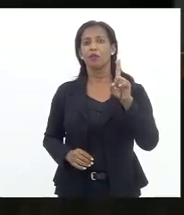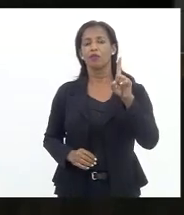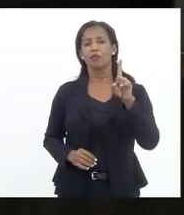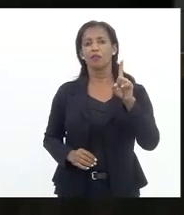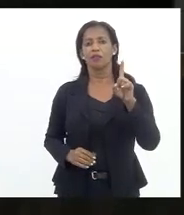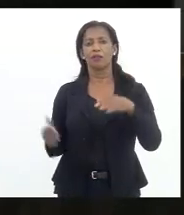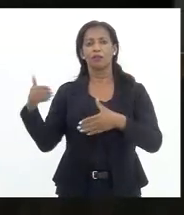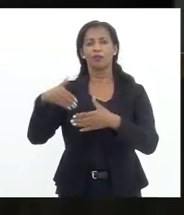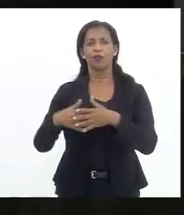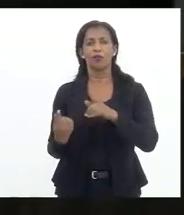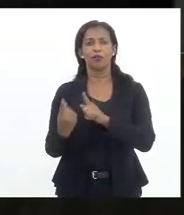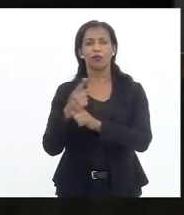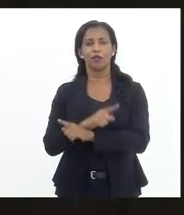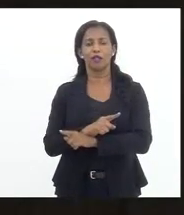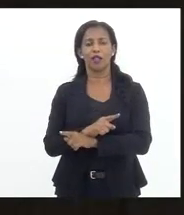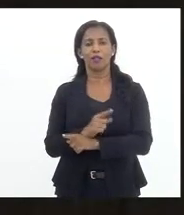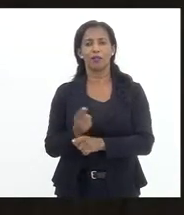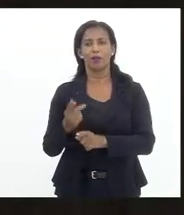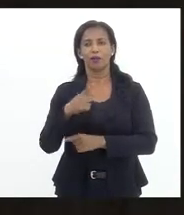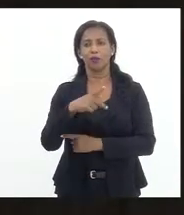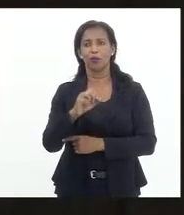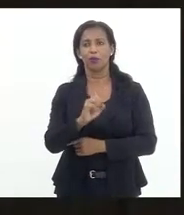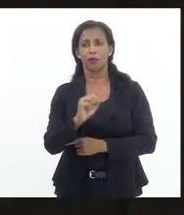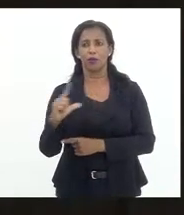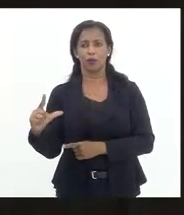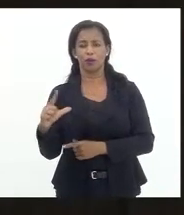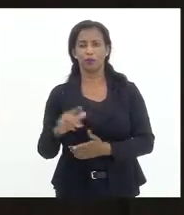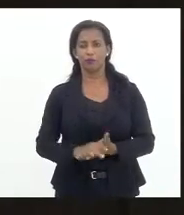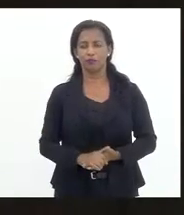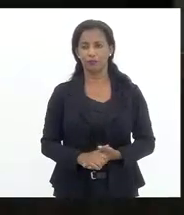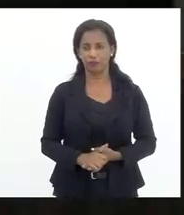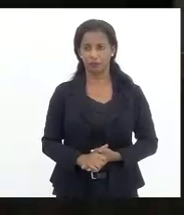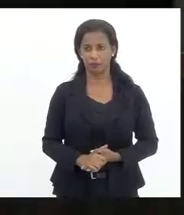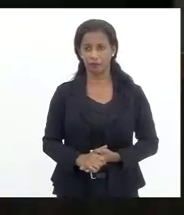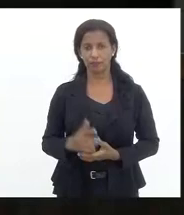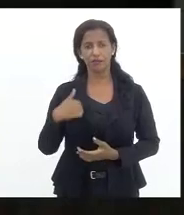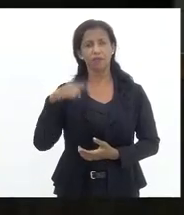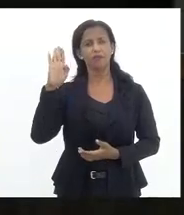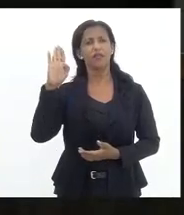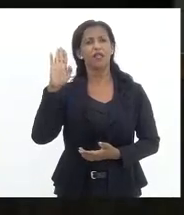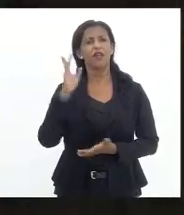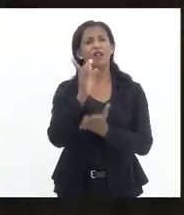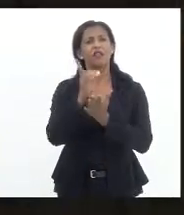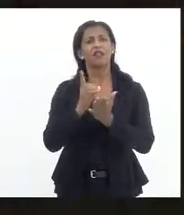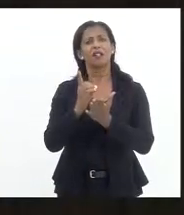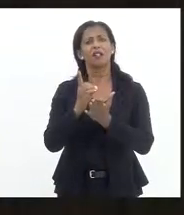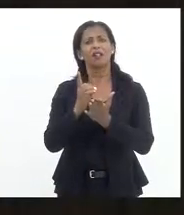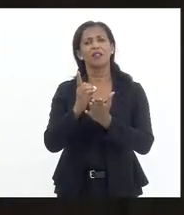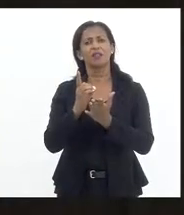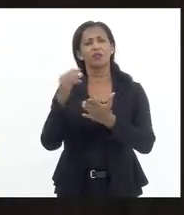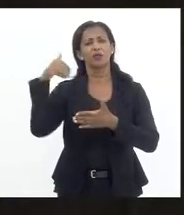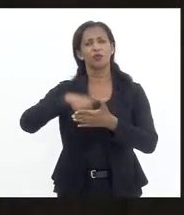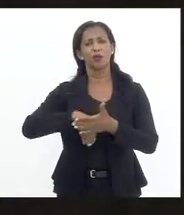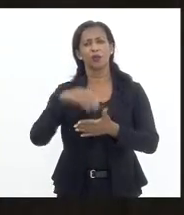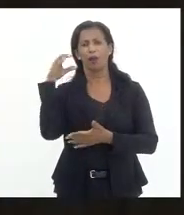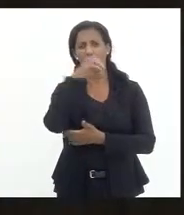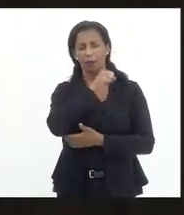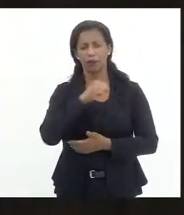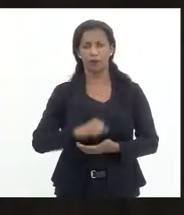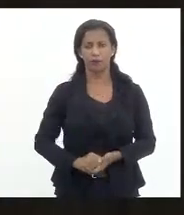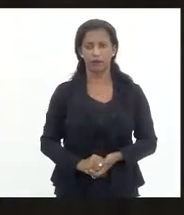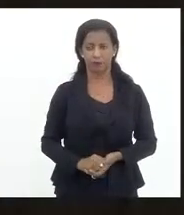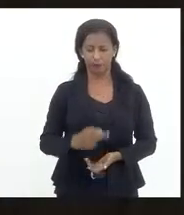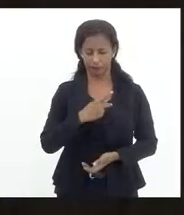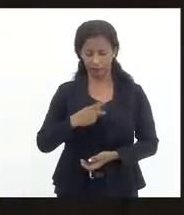do PSOL. Queria fazer, quando possível, a declaração de voto e abrir... Se for rápido... É rápido, só agradecer. Okay. Presidente,